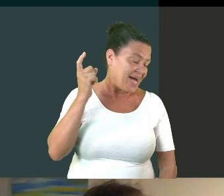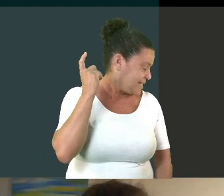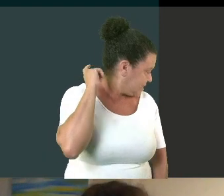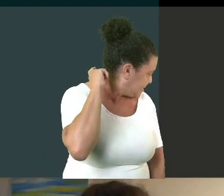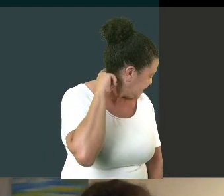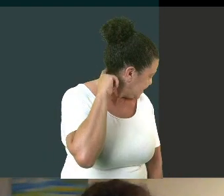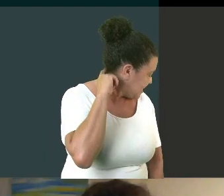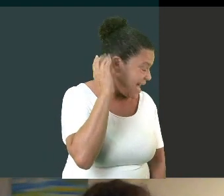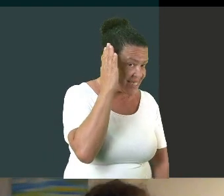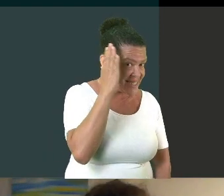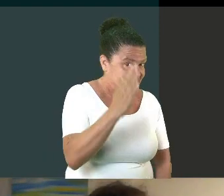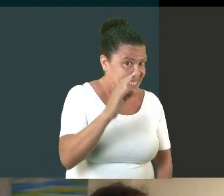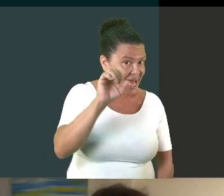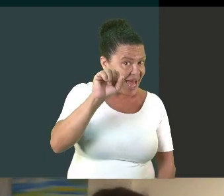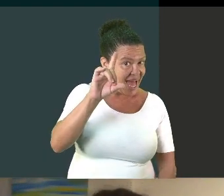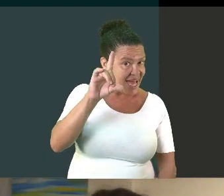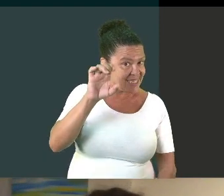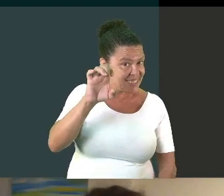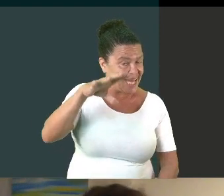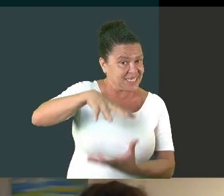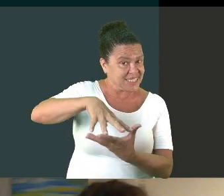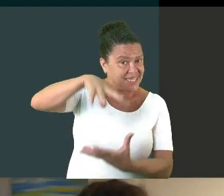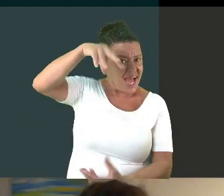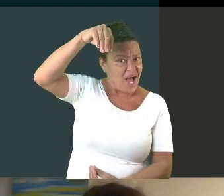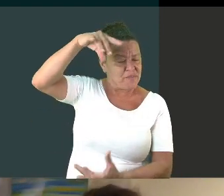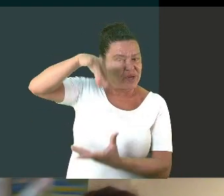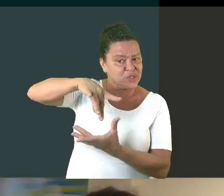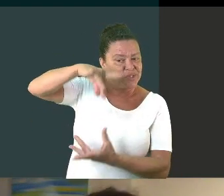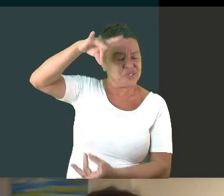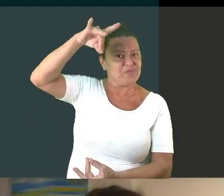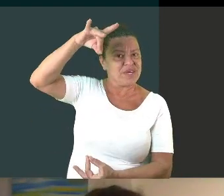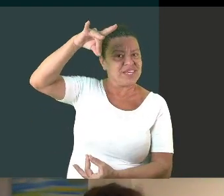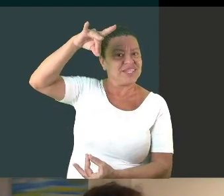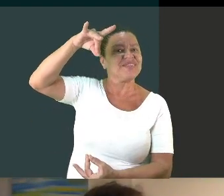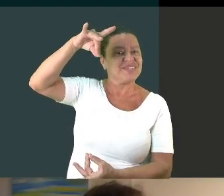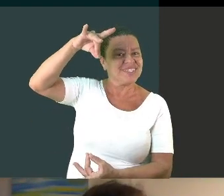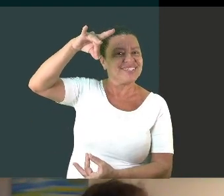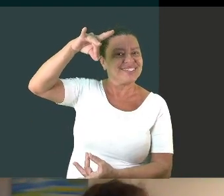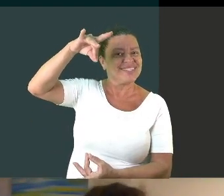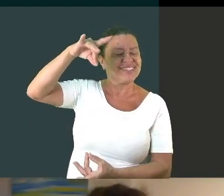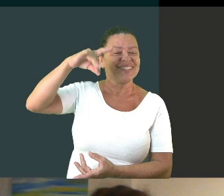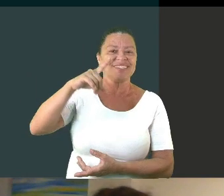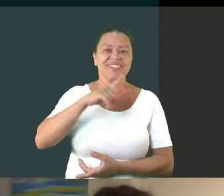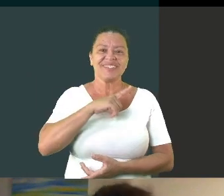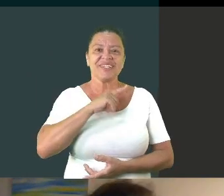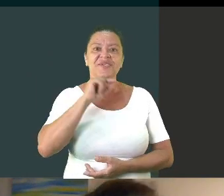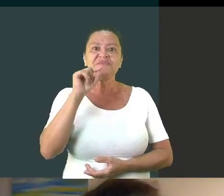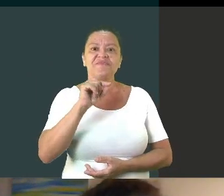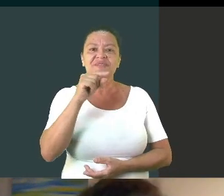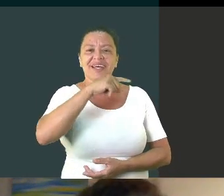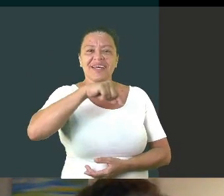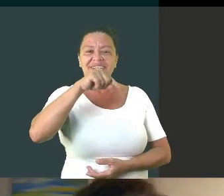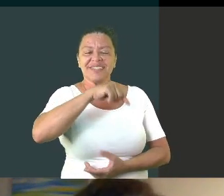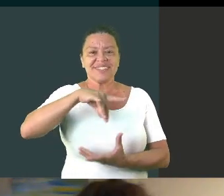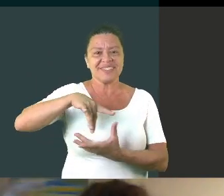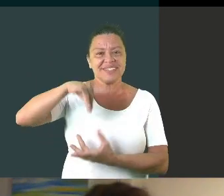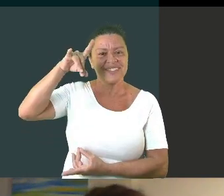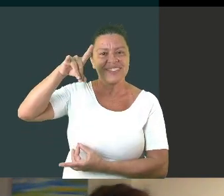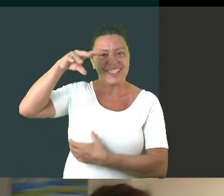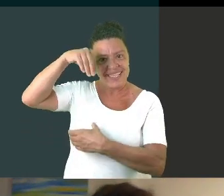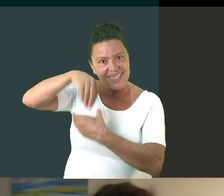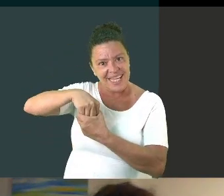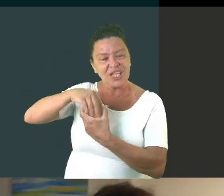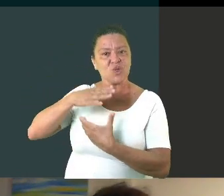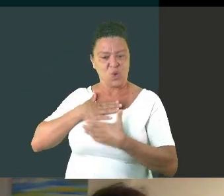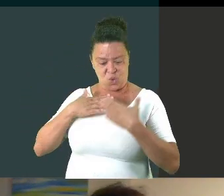a sede da alma, do espírito, é onde o espírito, a partir da onde o espírito dentro do